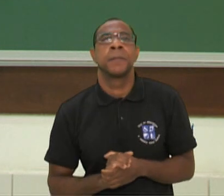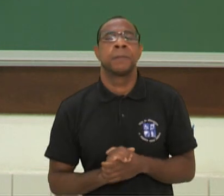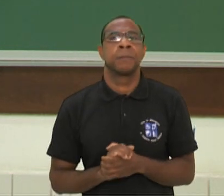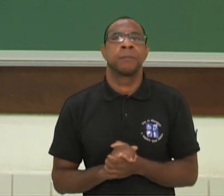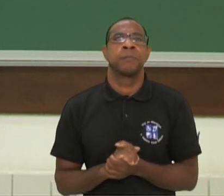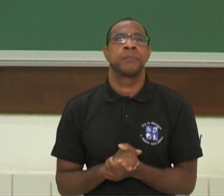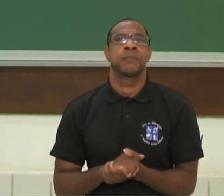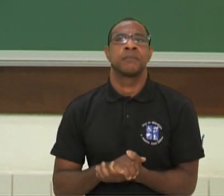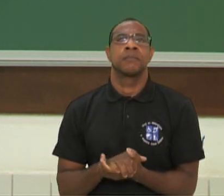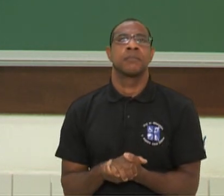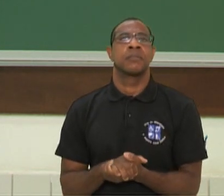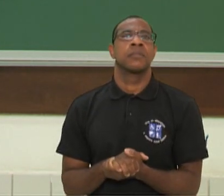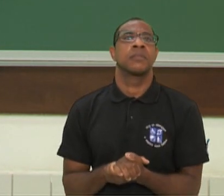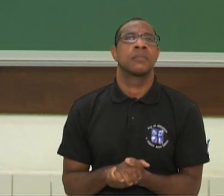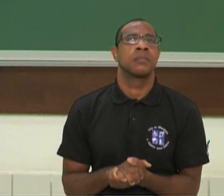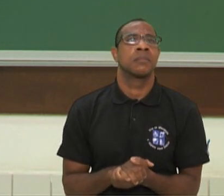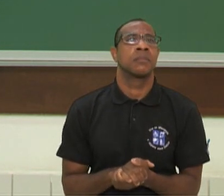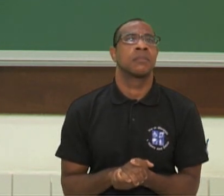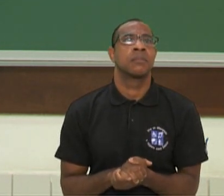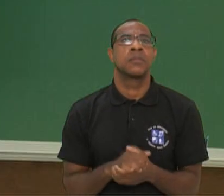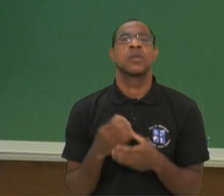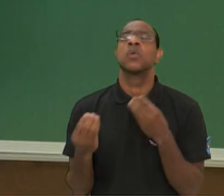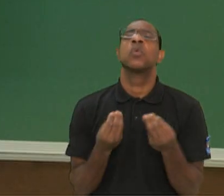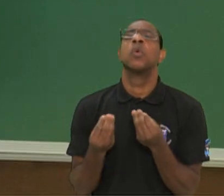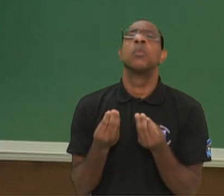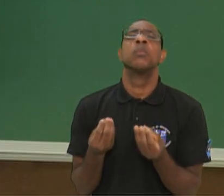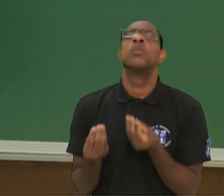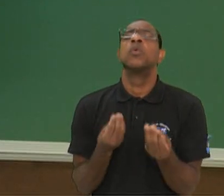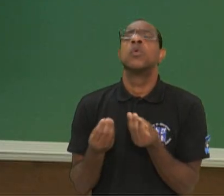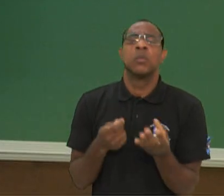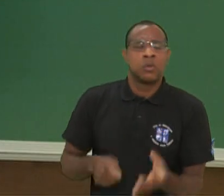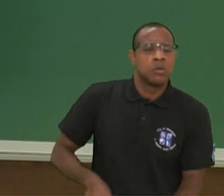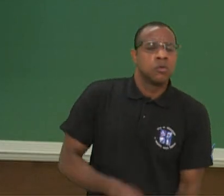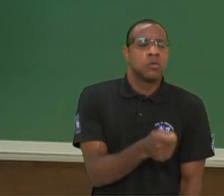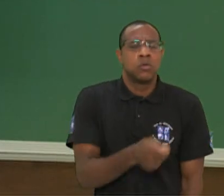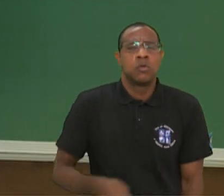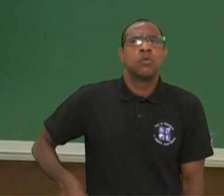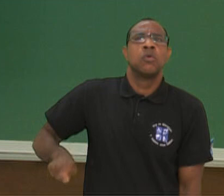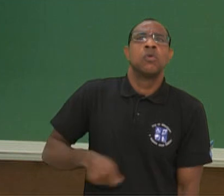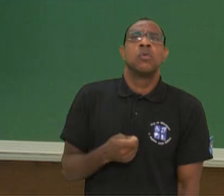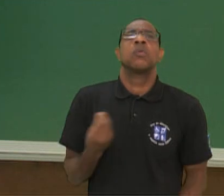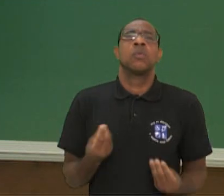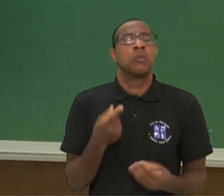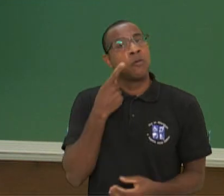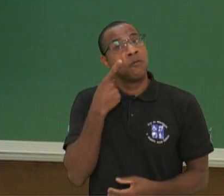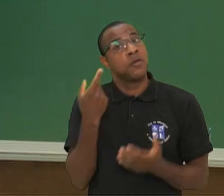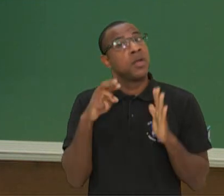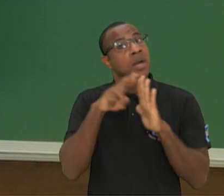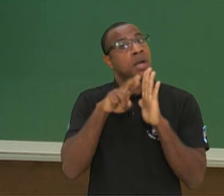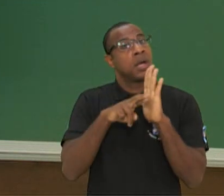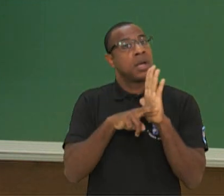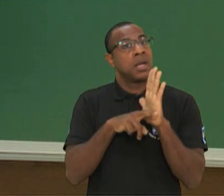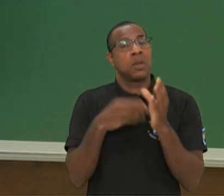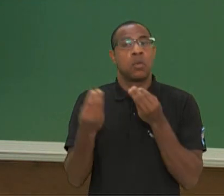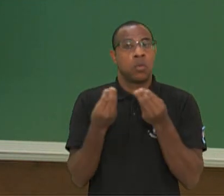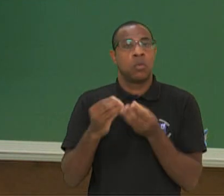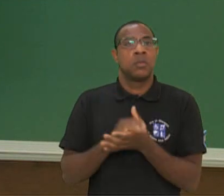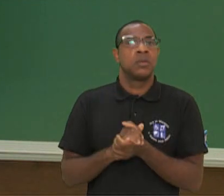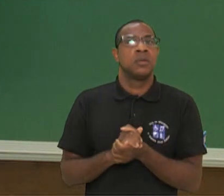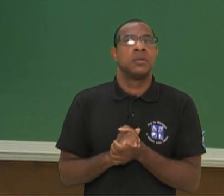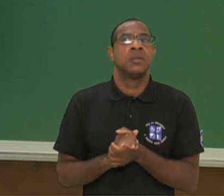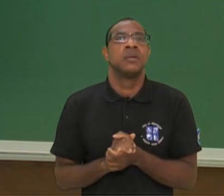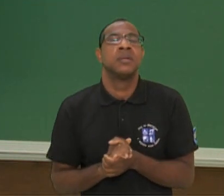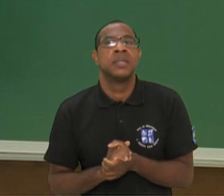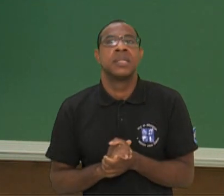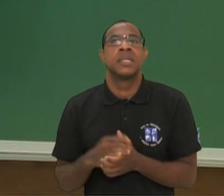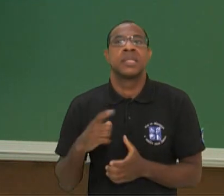os jogadores. E como que se joga? Então a gente vai falar como que é as regras, como que se pratica o tênis. O tênis tem